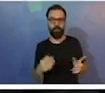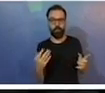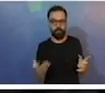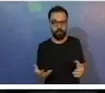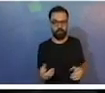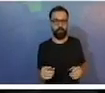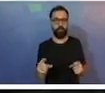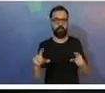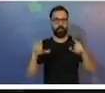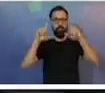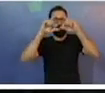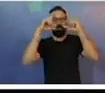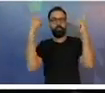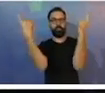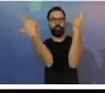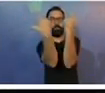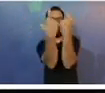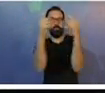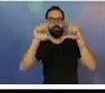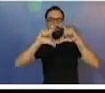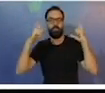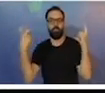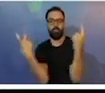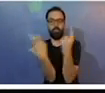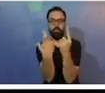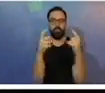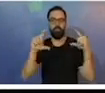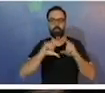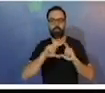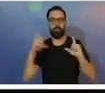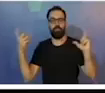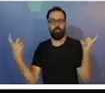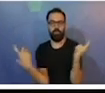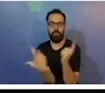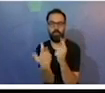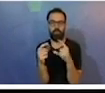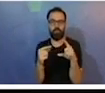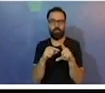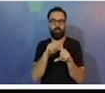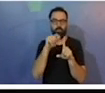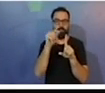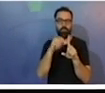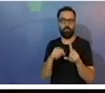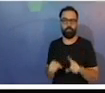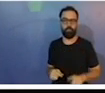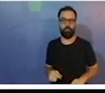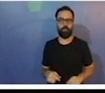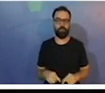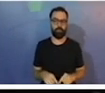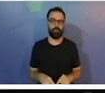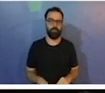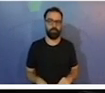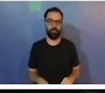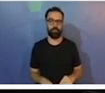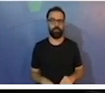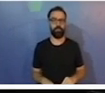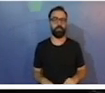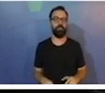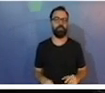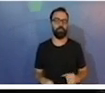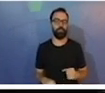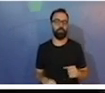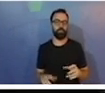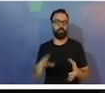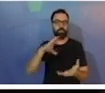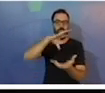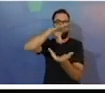as zonas de temperaturas. E nós estamos estudando bastante os continentes,